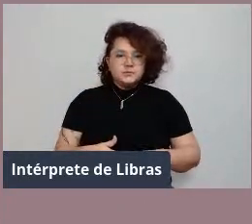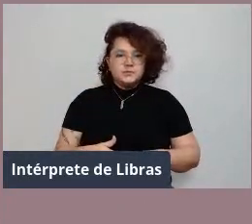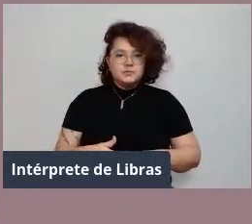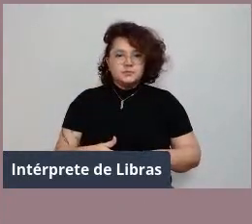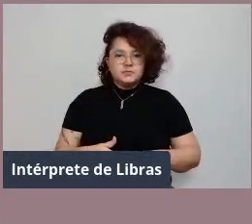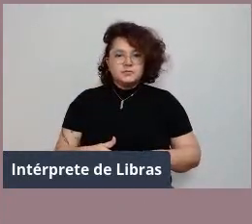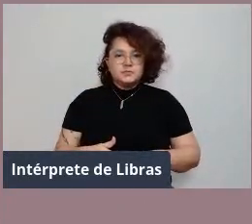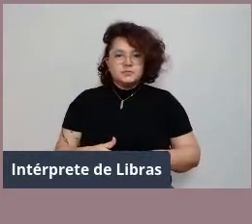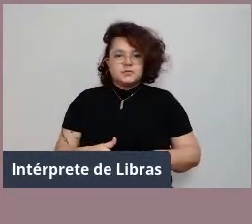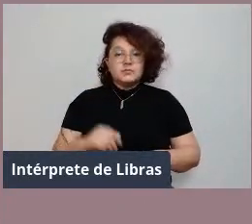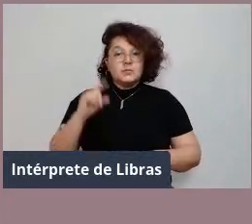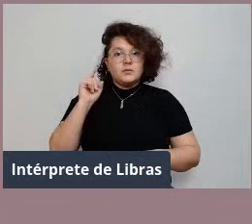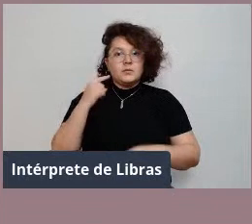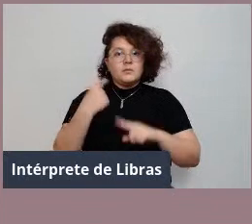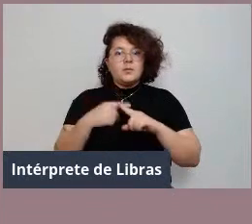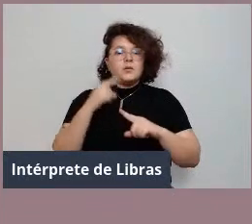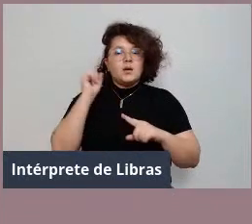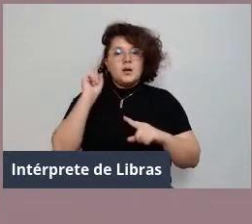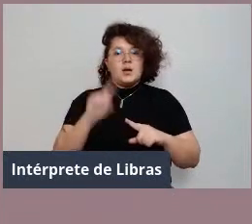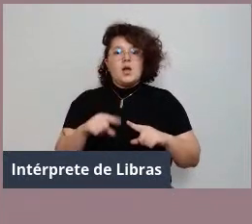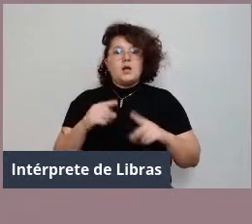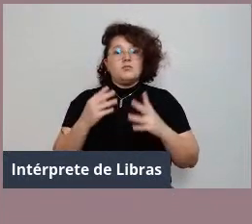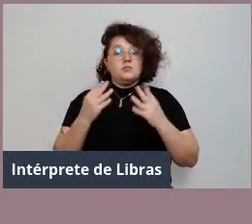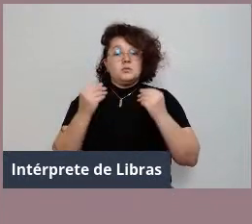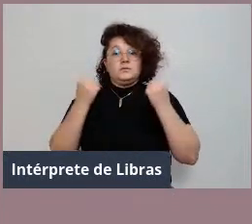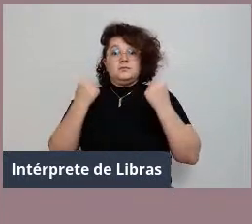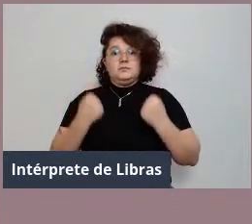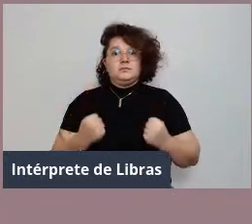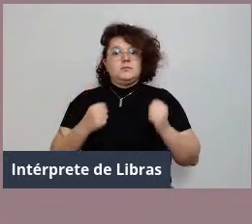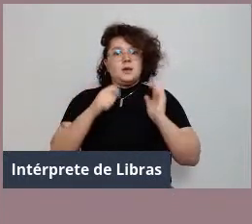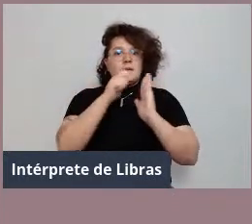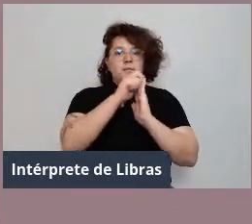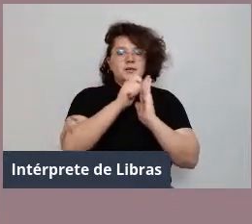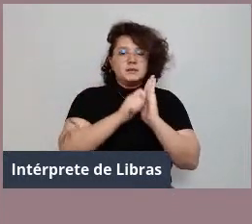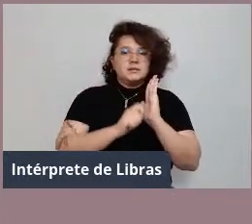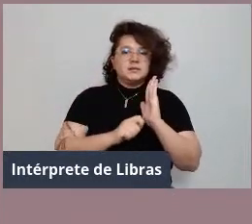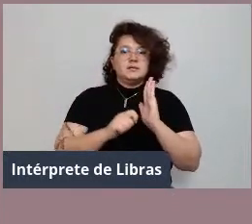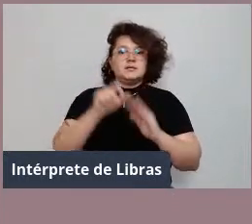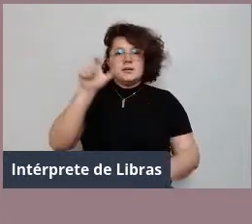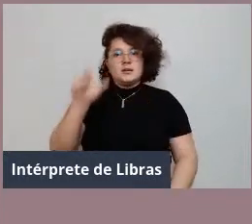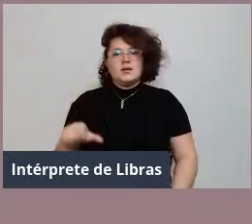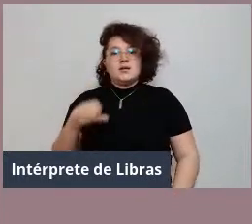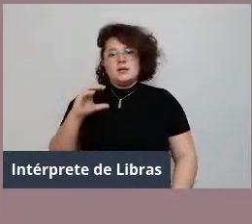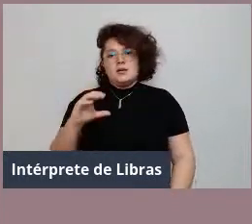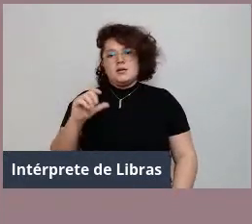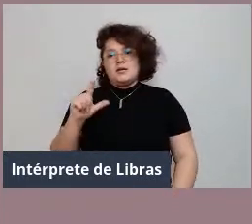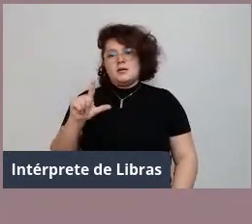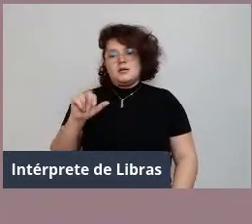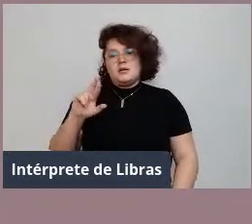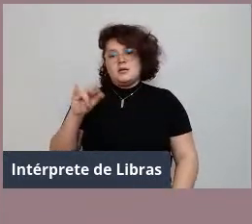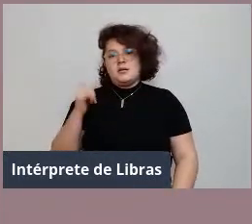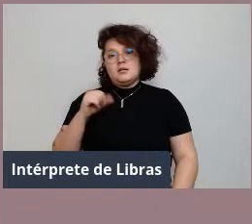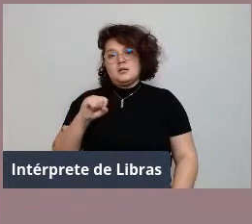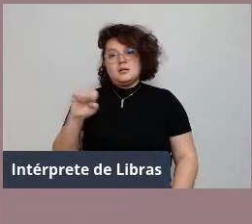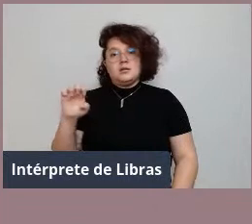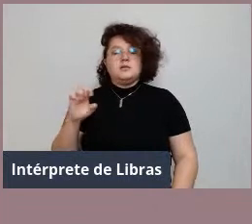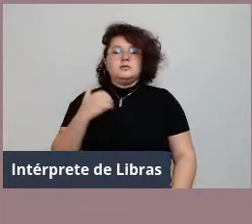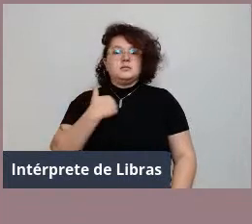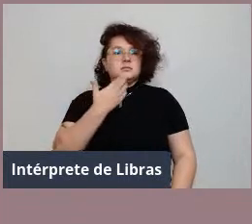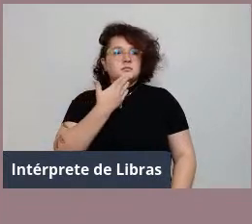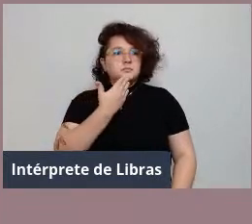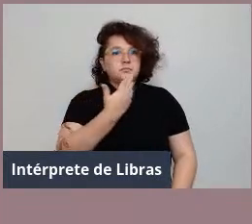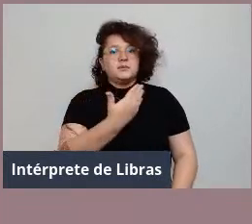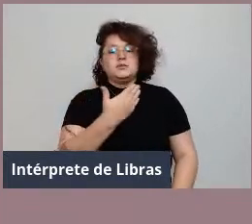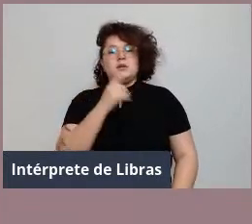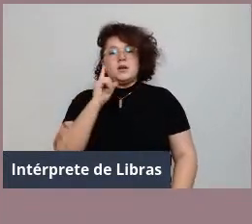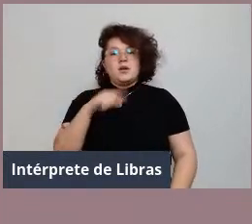É muito carregada essa chegada nos manuscritos. É a Clarice, é a encomenda, é tudo muito controlado, né? Você está